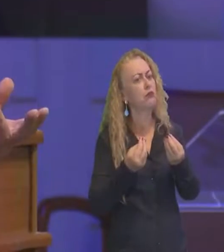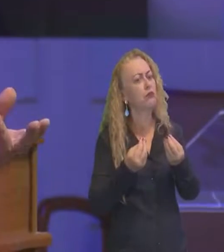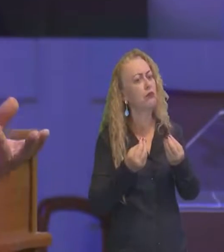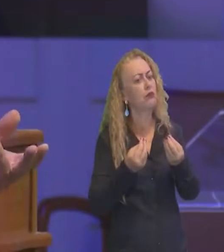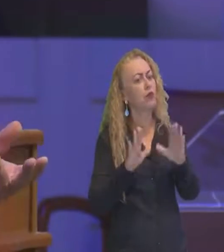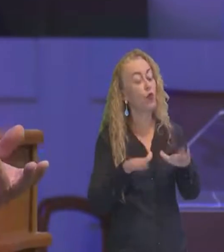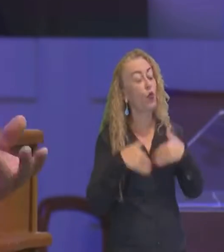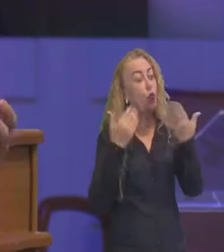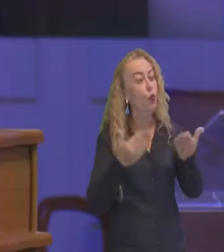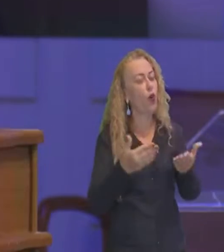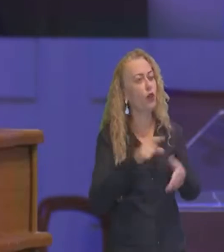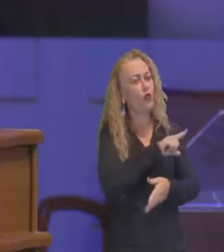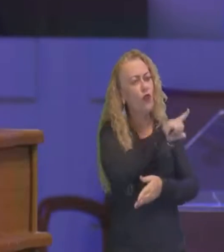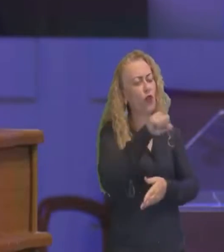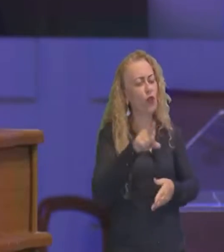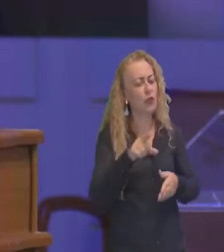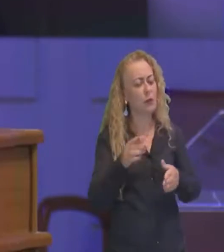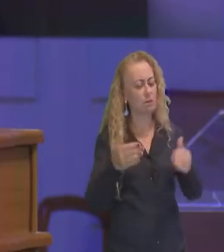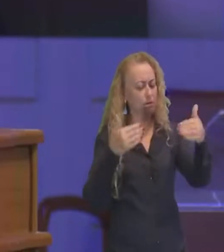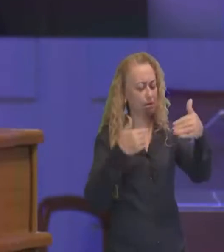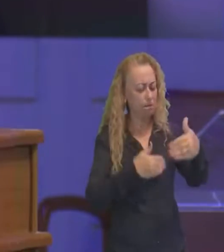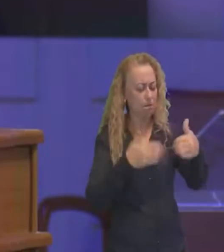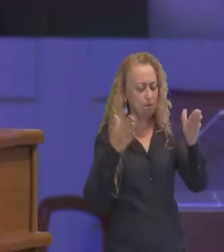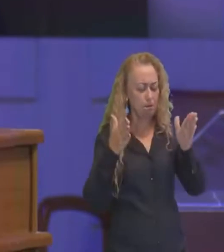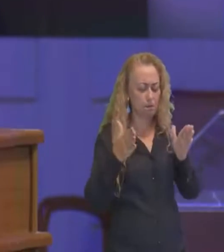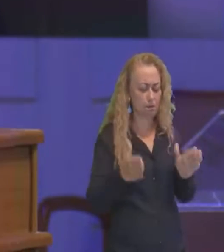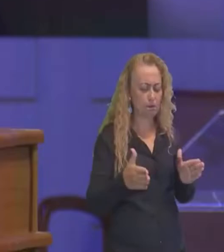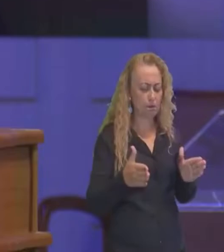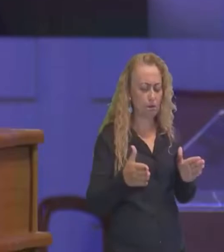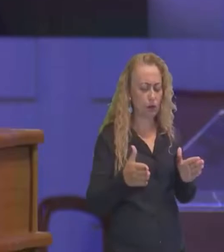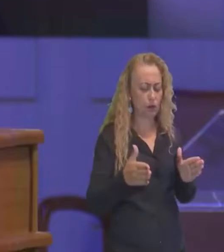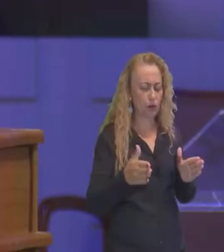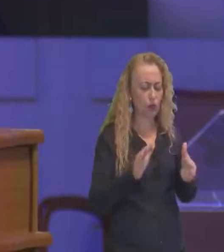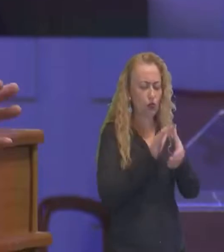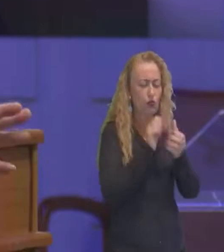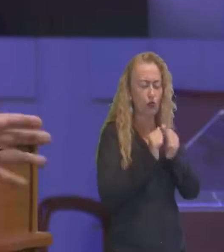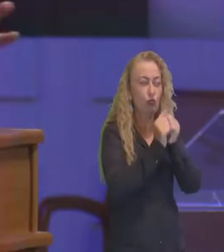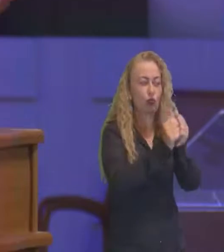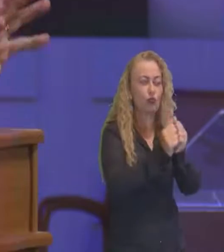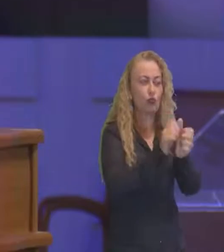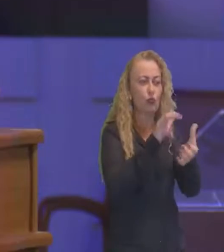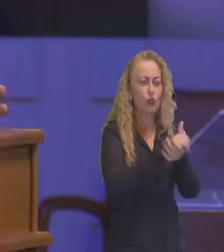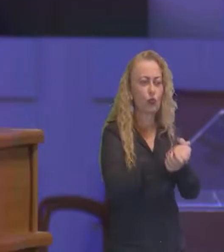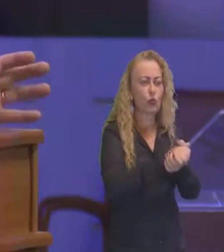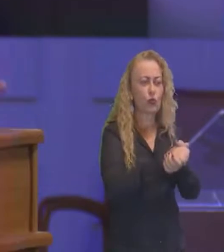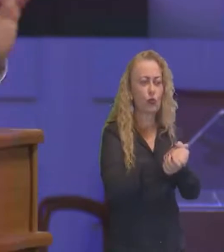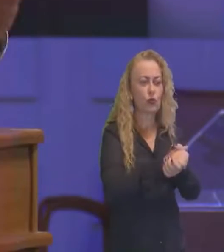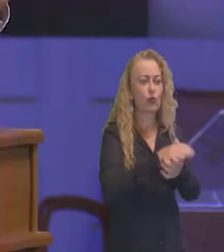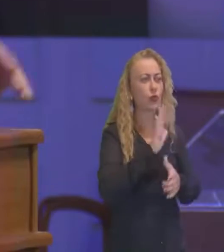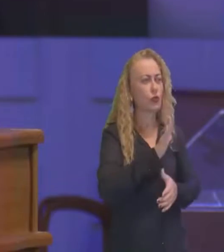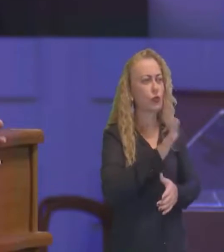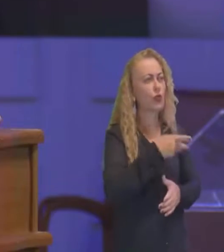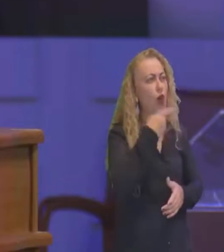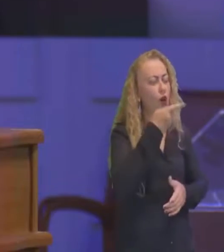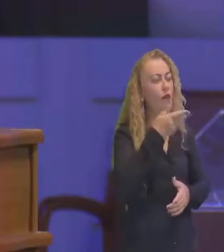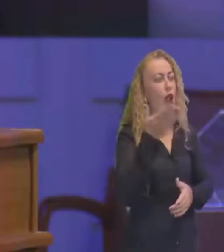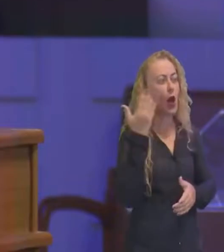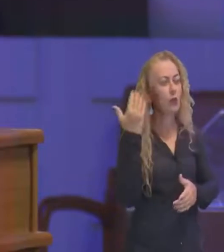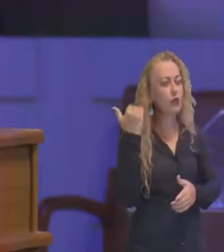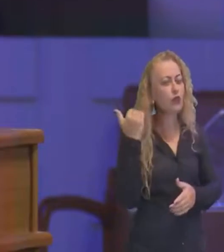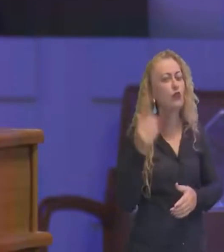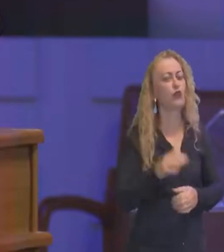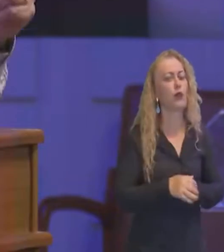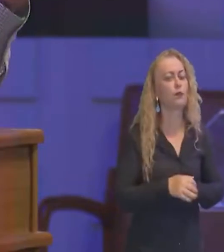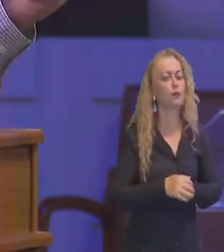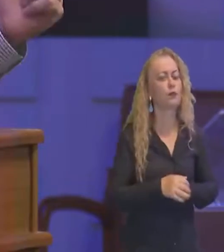você entra no quarto com a sua esposa, nós falamos ontem, e hoje eu não posso falar porque Ontem eu